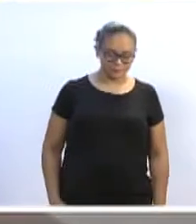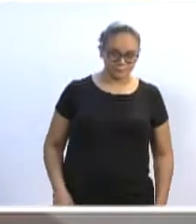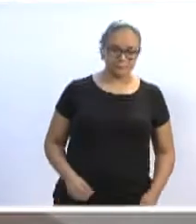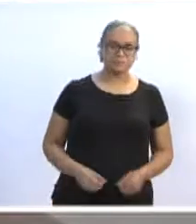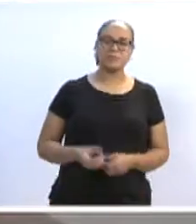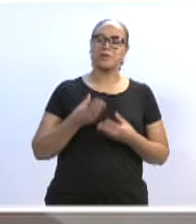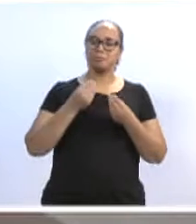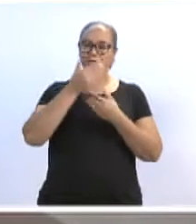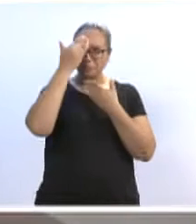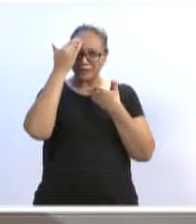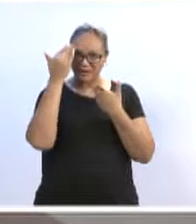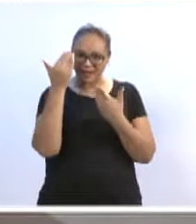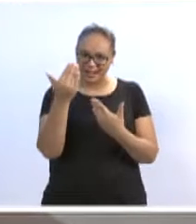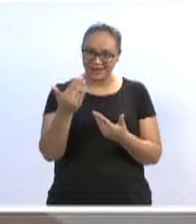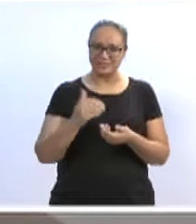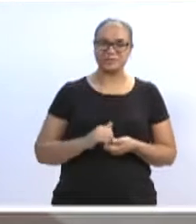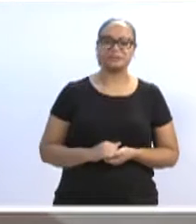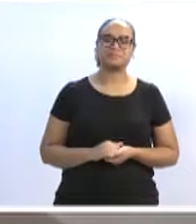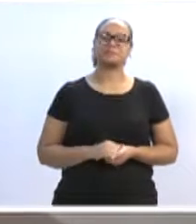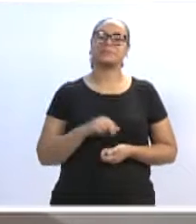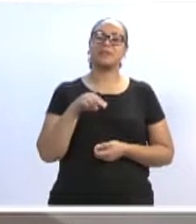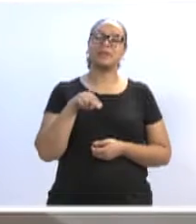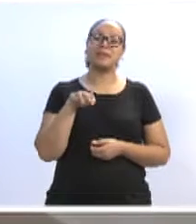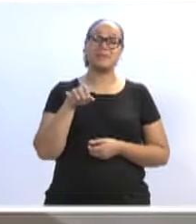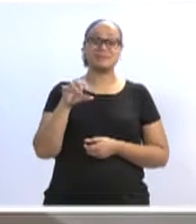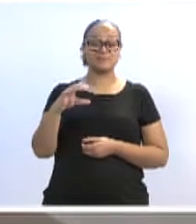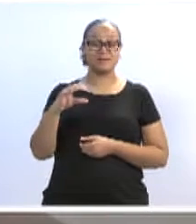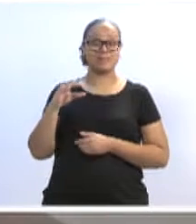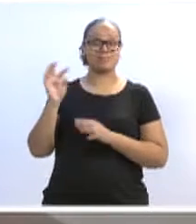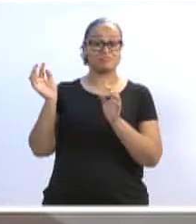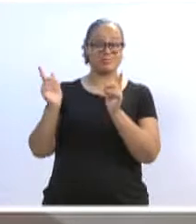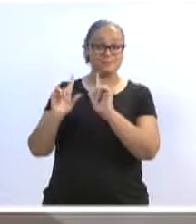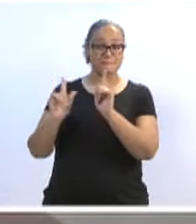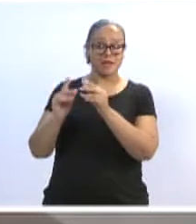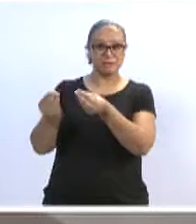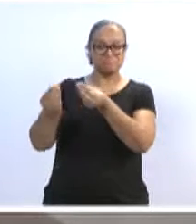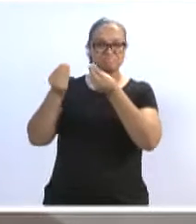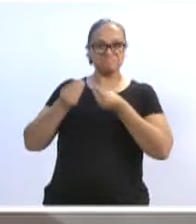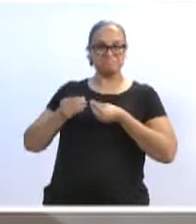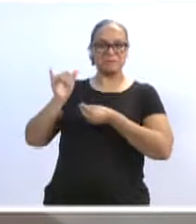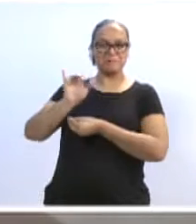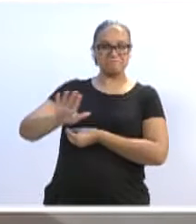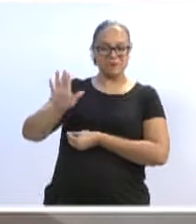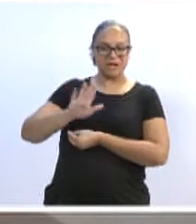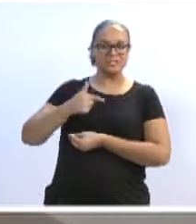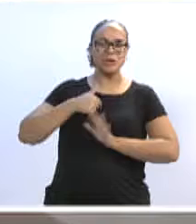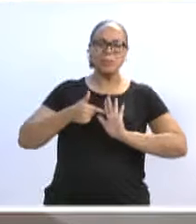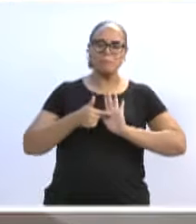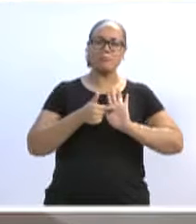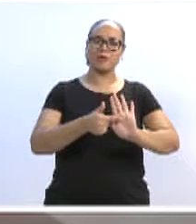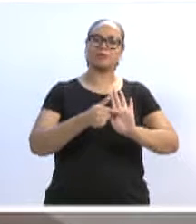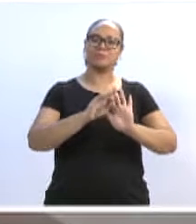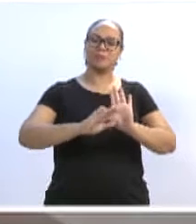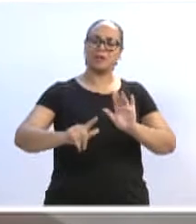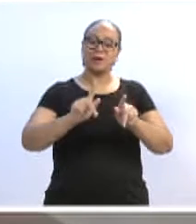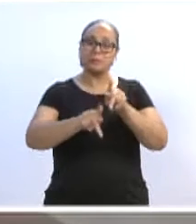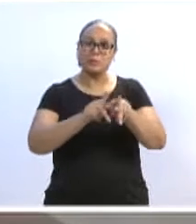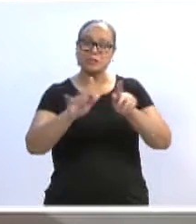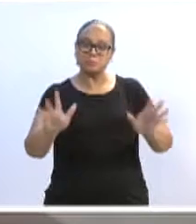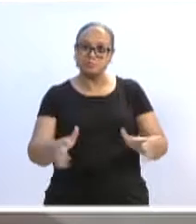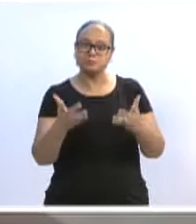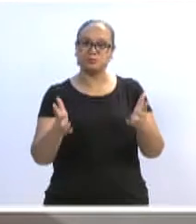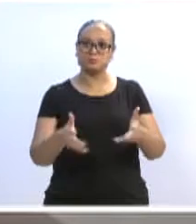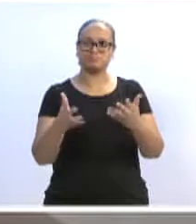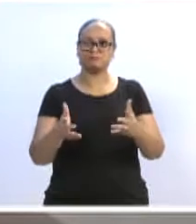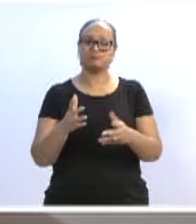Muito obrigado, então, a NSC TV que cedeu as imagens, e eu mostro isso aqui para motivar os blumenauenses, motivar a todos